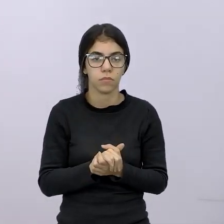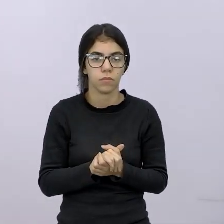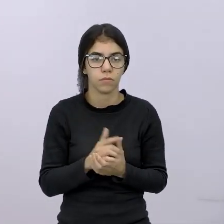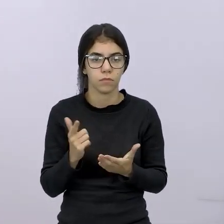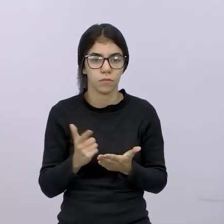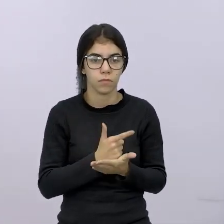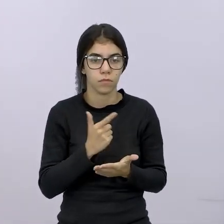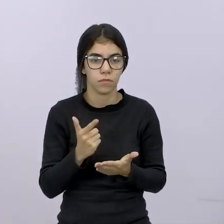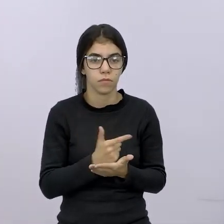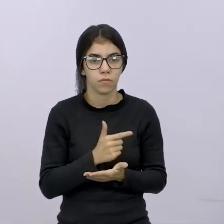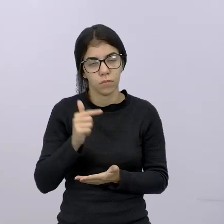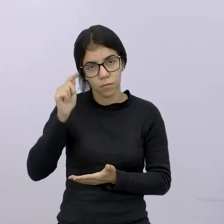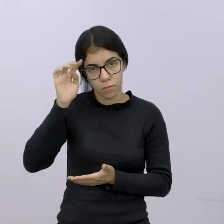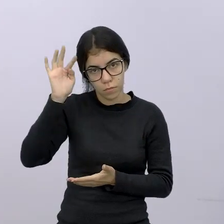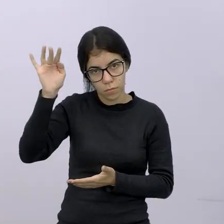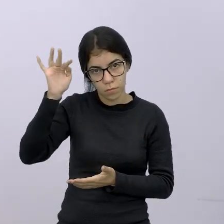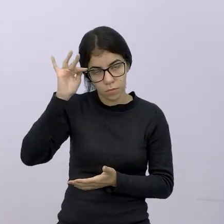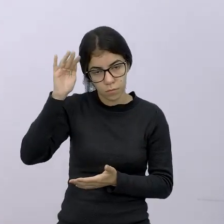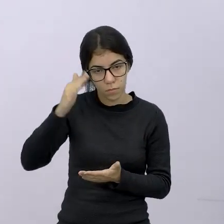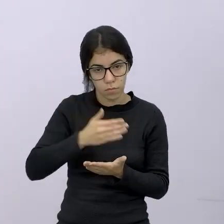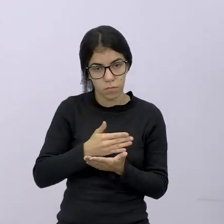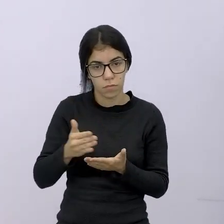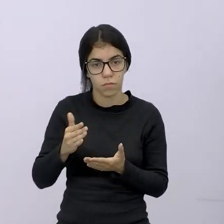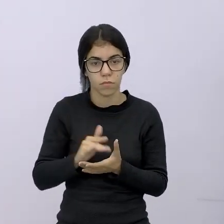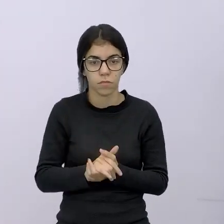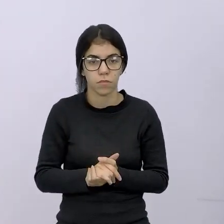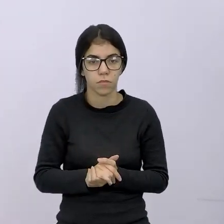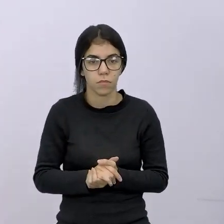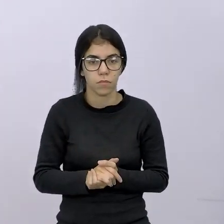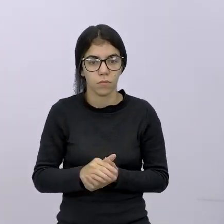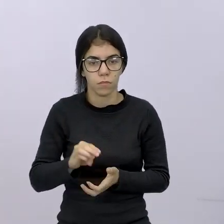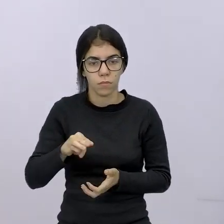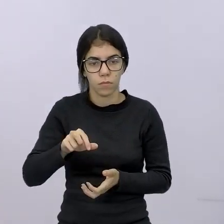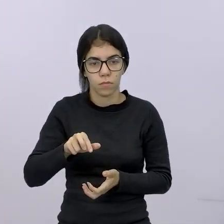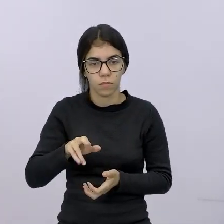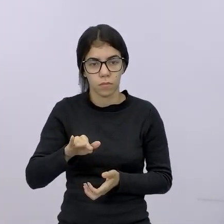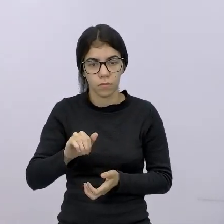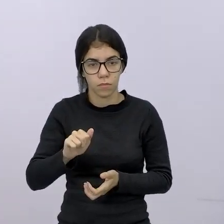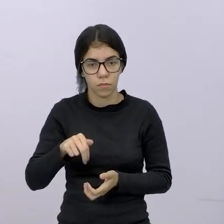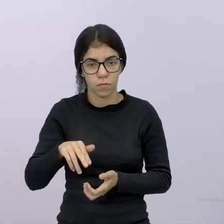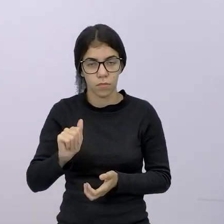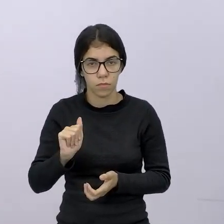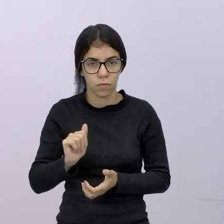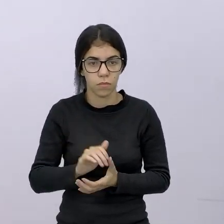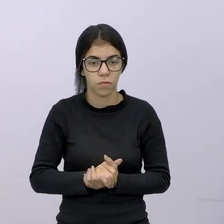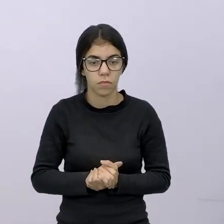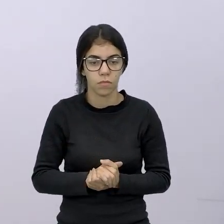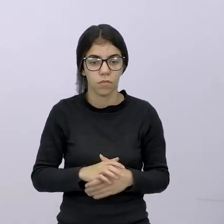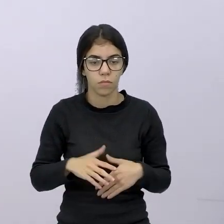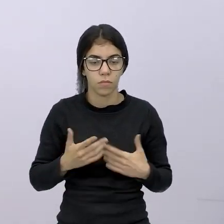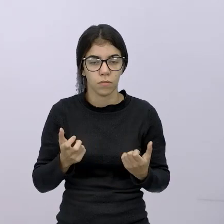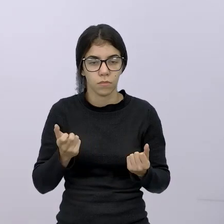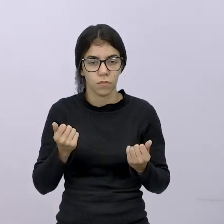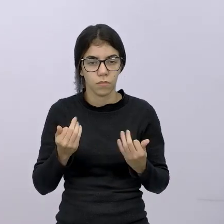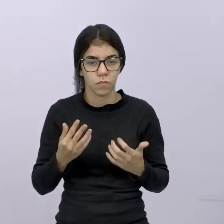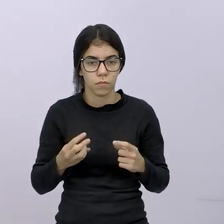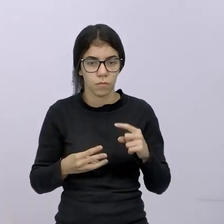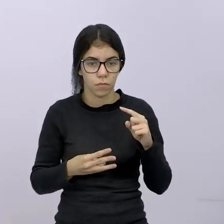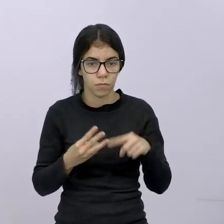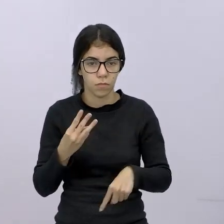livro Filosofia, Iniciação à Filosofia, da Marilena Chauí. Beleza, pessoal? Falei então desses